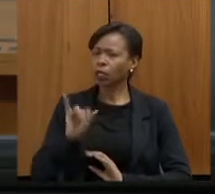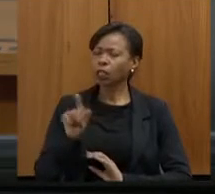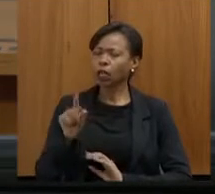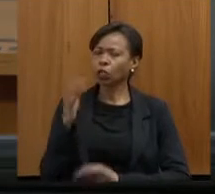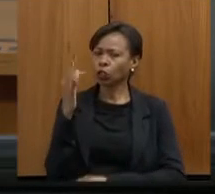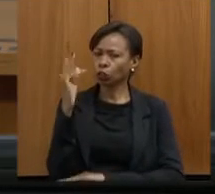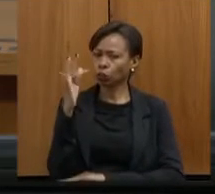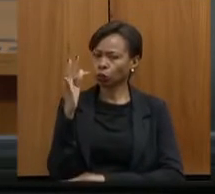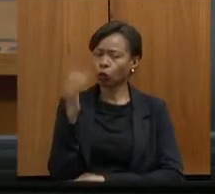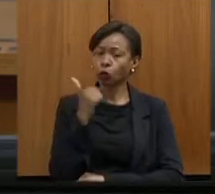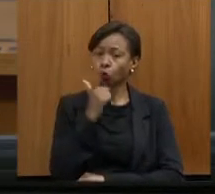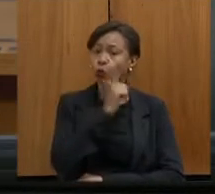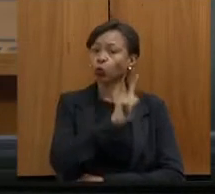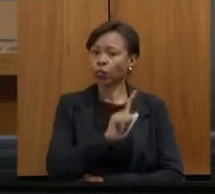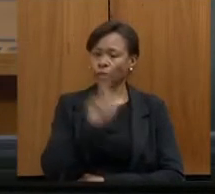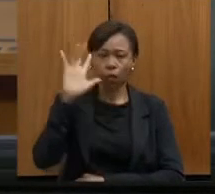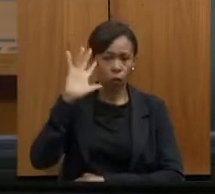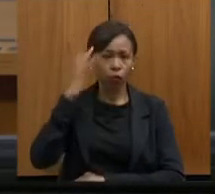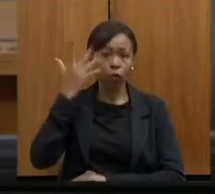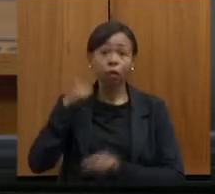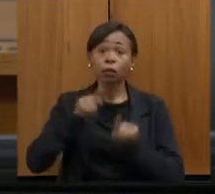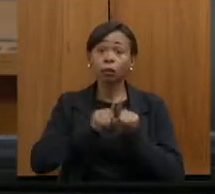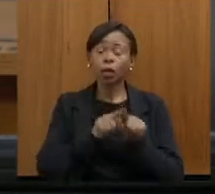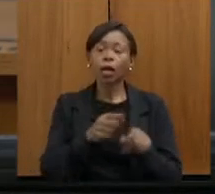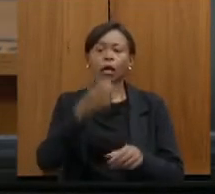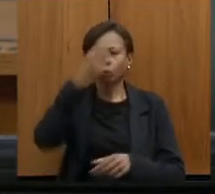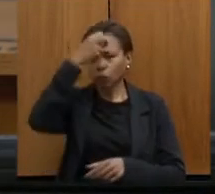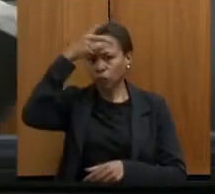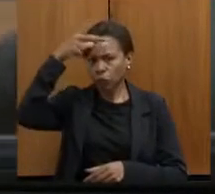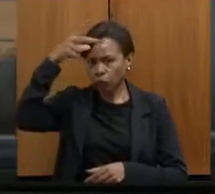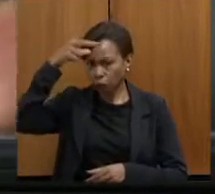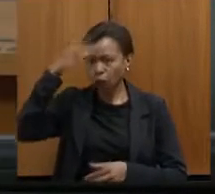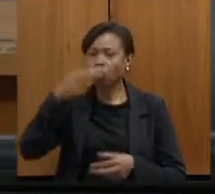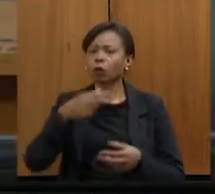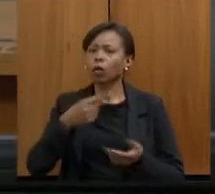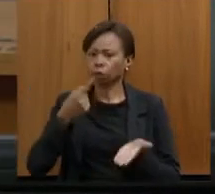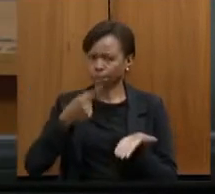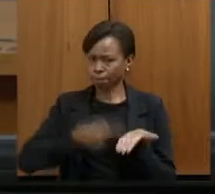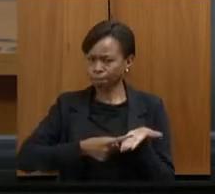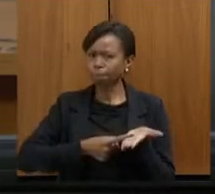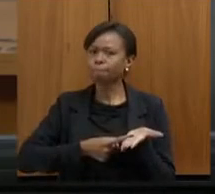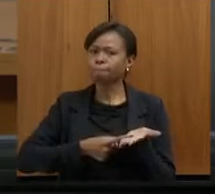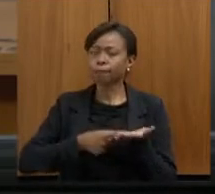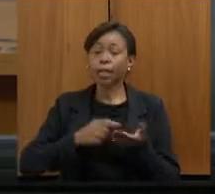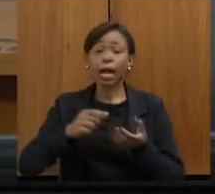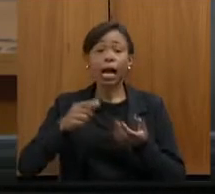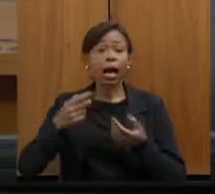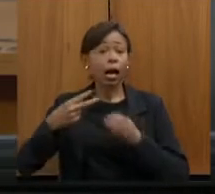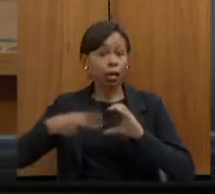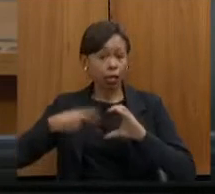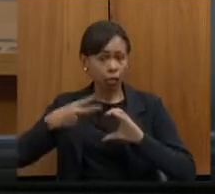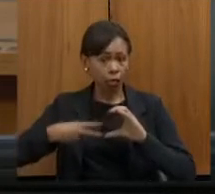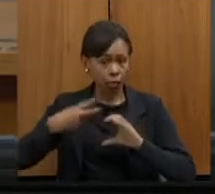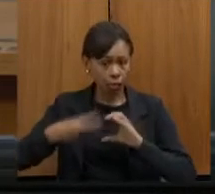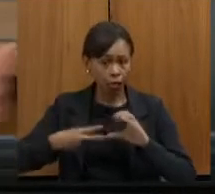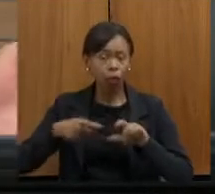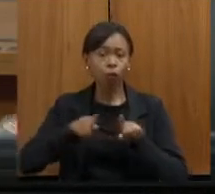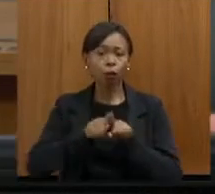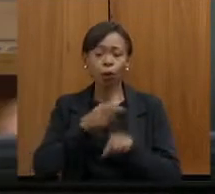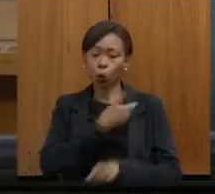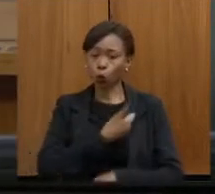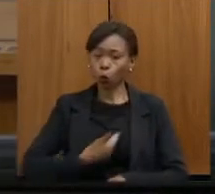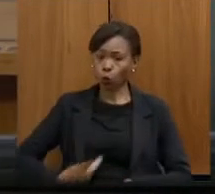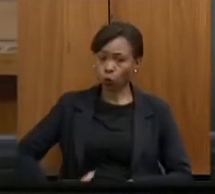quantidade de núcleos. Tem o comprometimento da prefeitura, a gente vê que também tem o comprometimento da Câmara Municipal, do Governo do Estado,